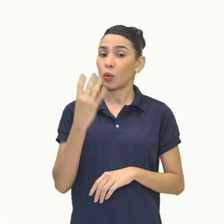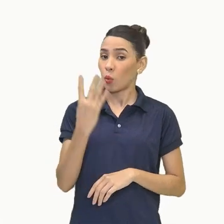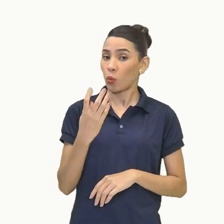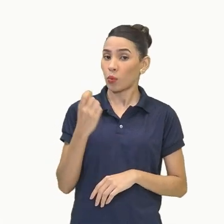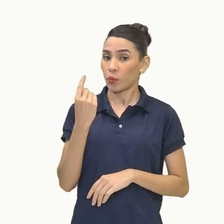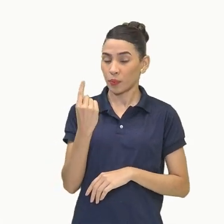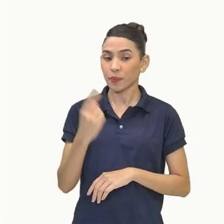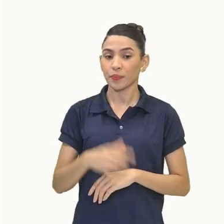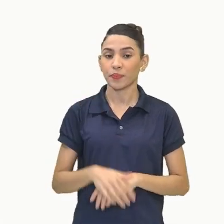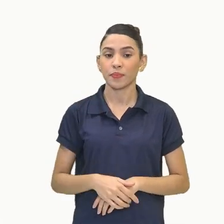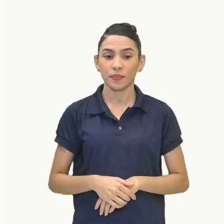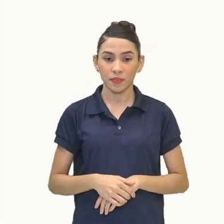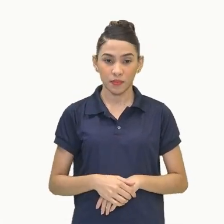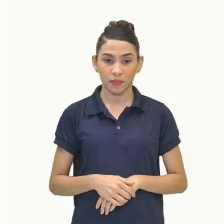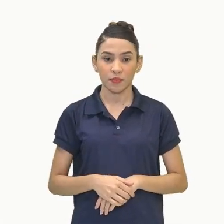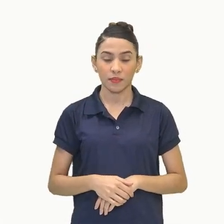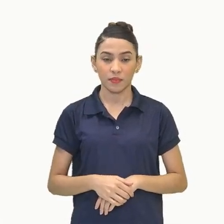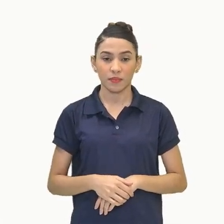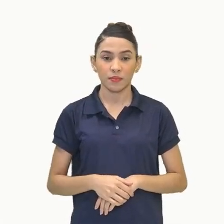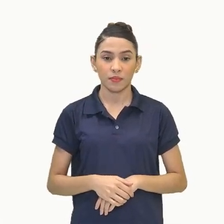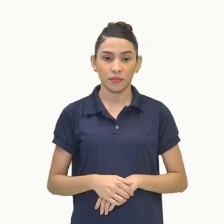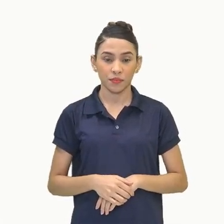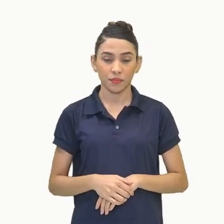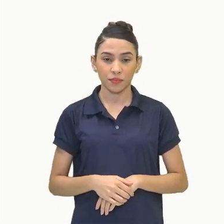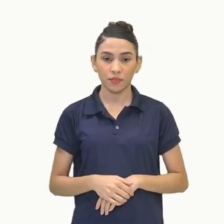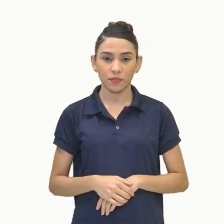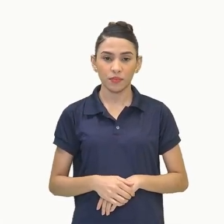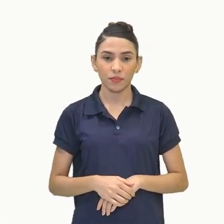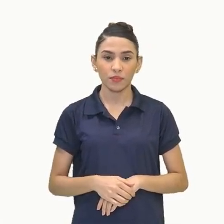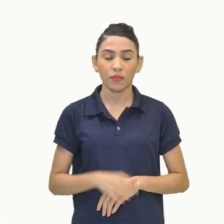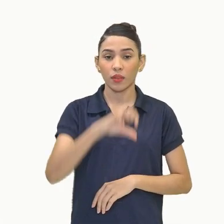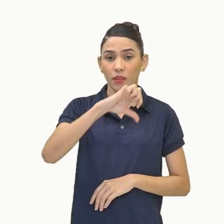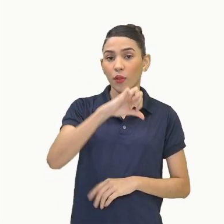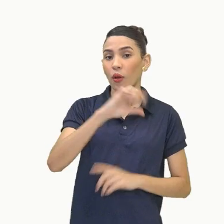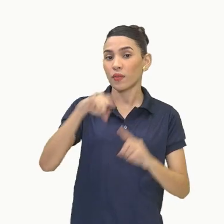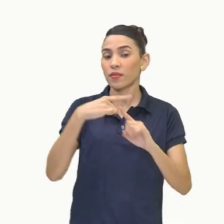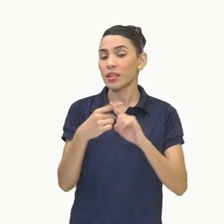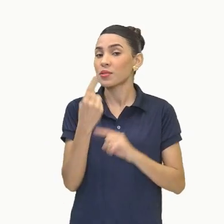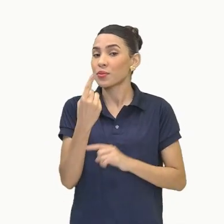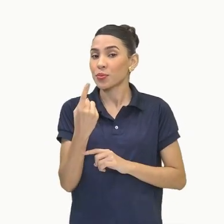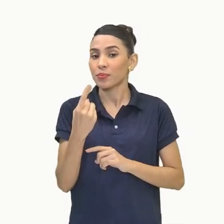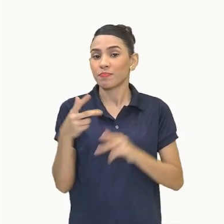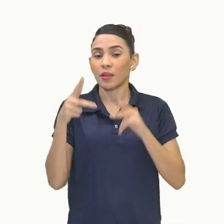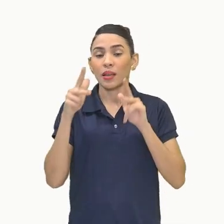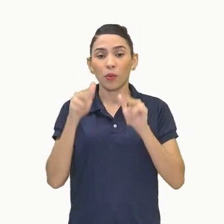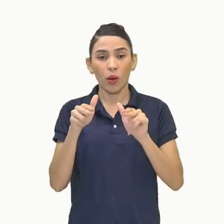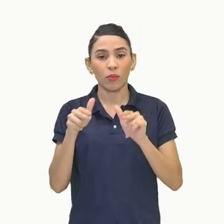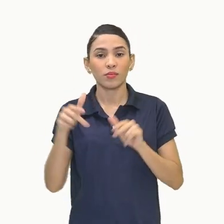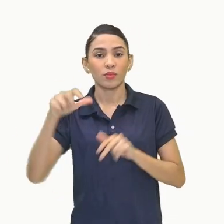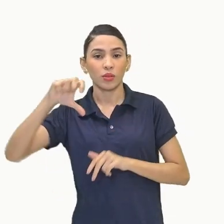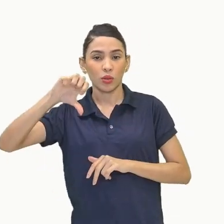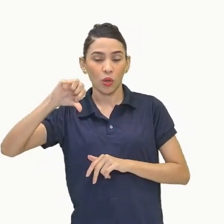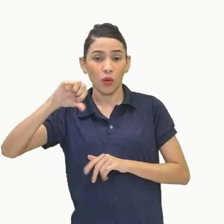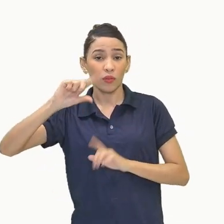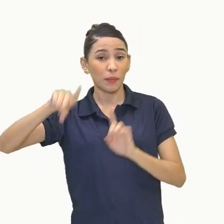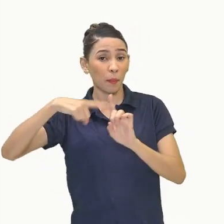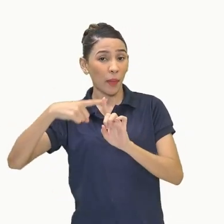41. Sobe 4. 9 vezes 1, 9. Com o 4 que